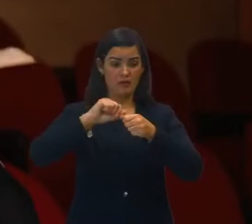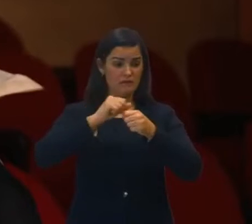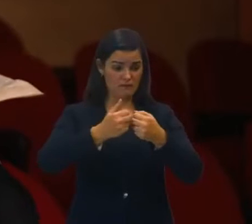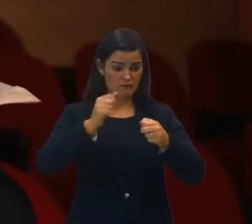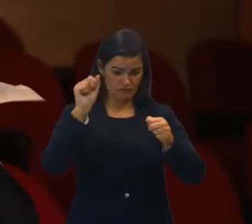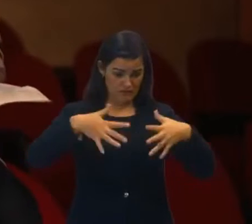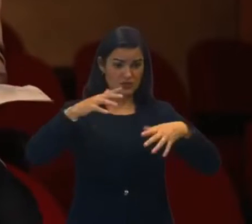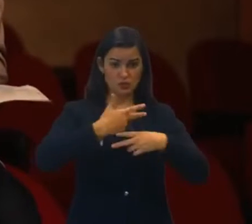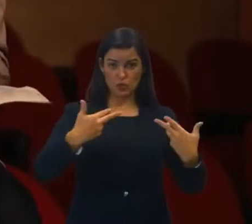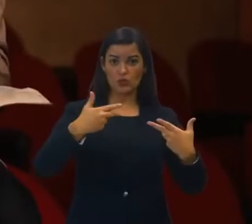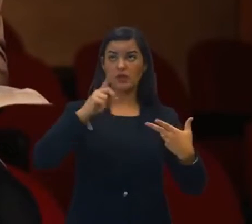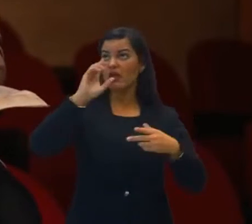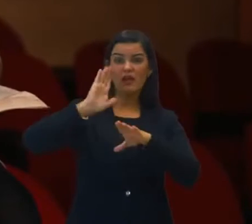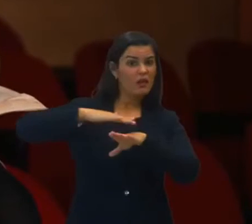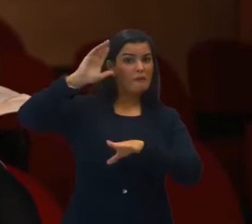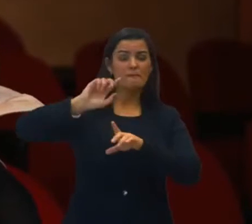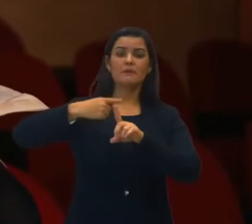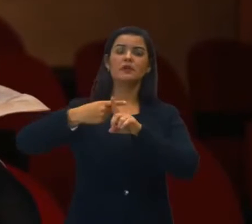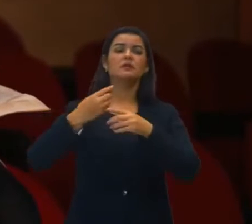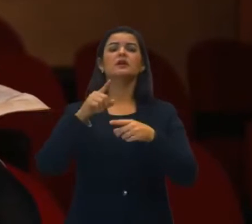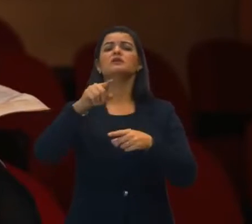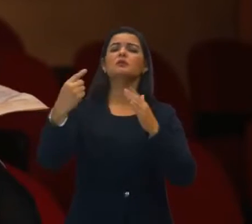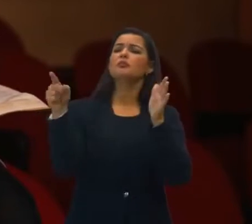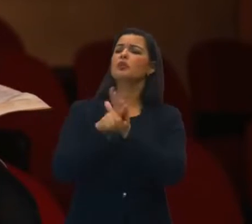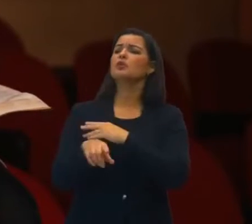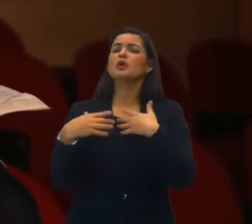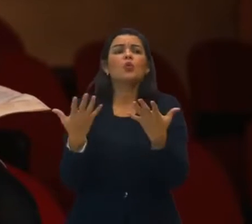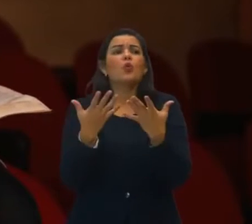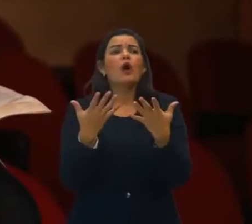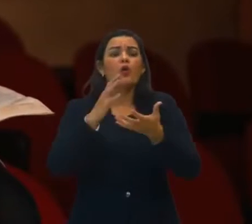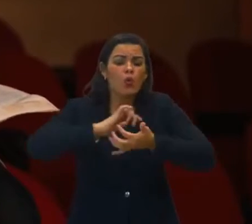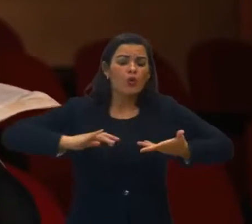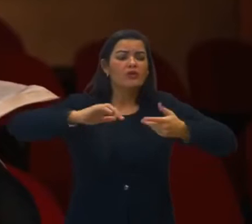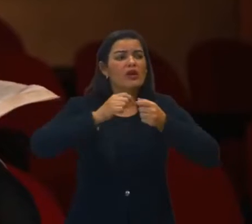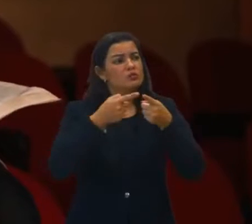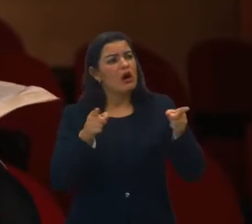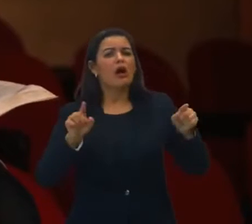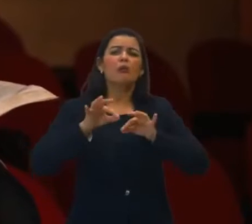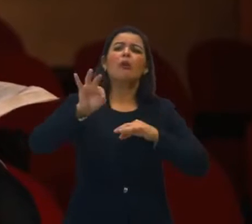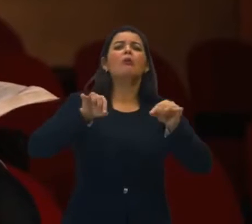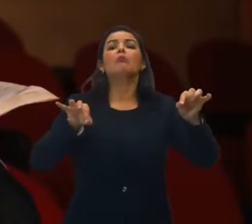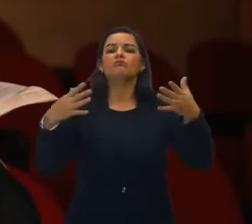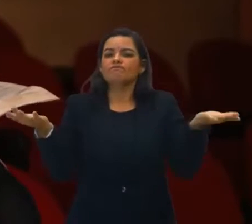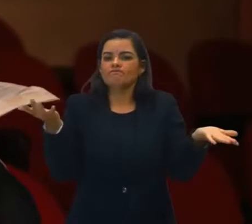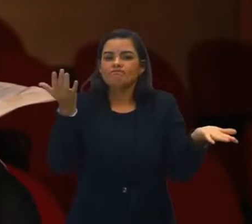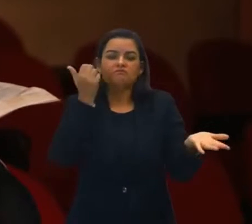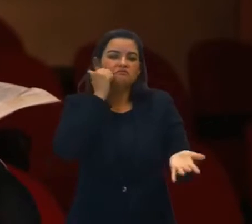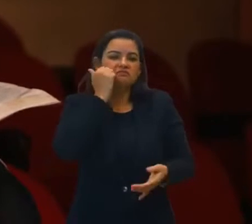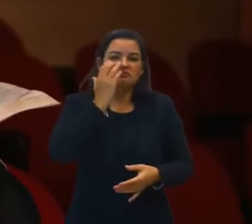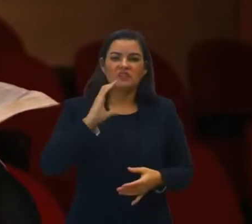você perguntar, mas qual é o tamanho do universo que Deus criou? Nenhum cientista, por mais robusto que seja o seu